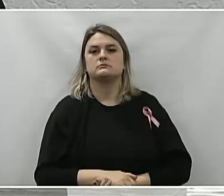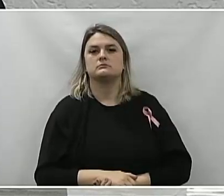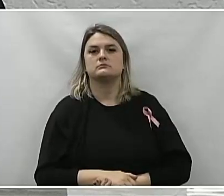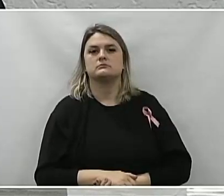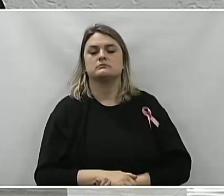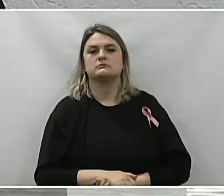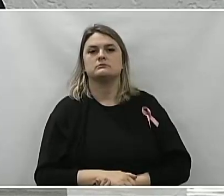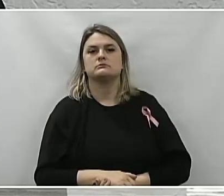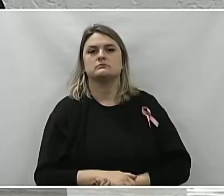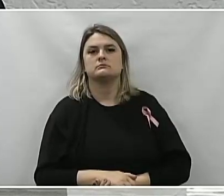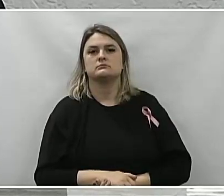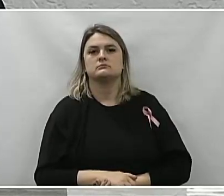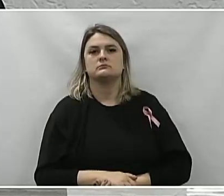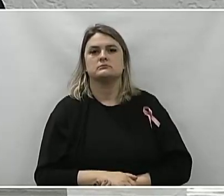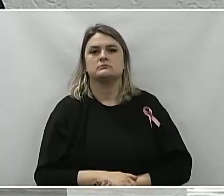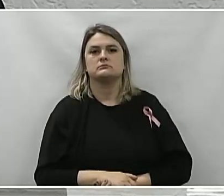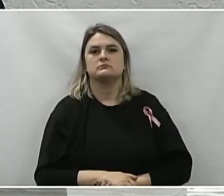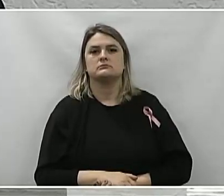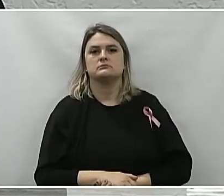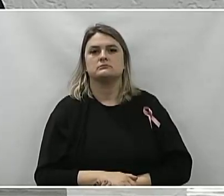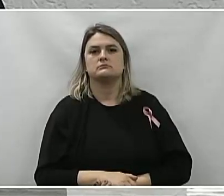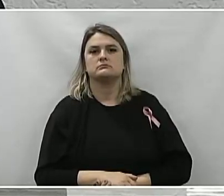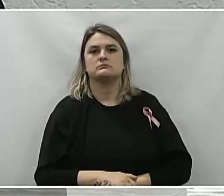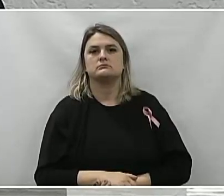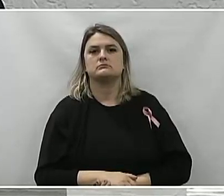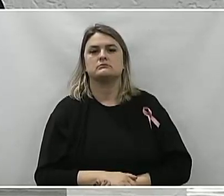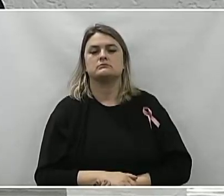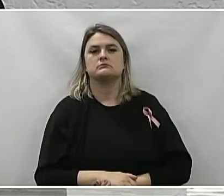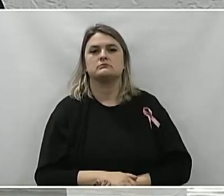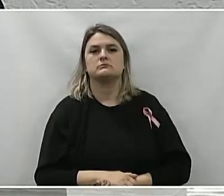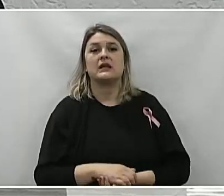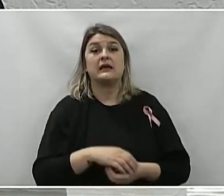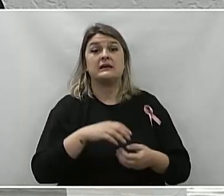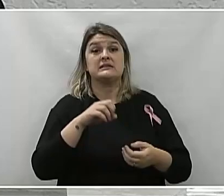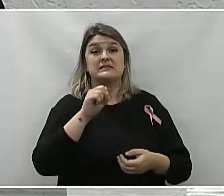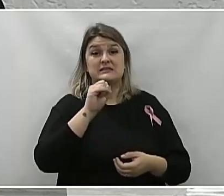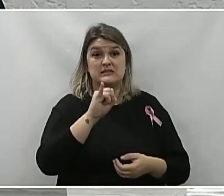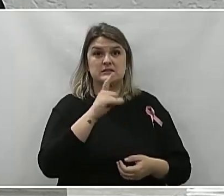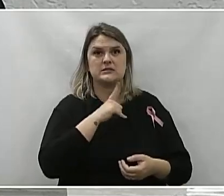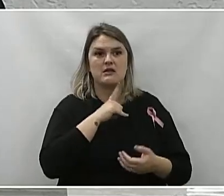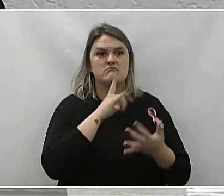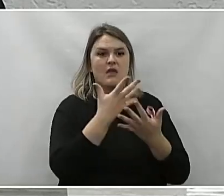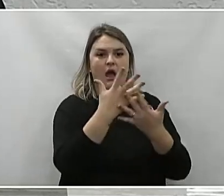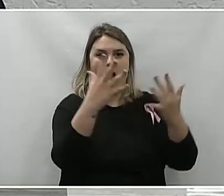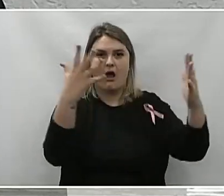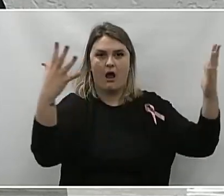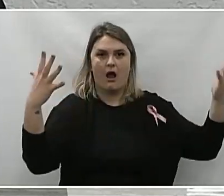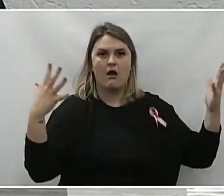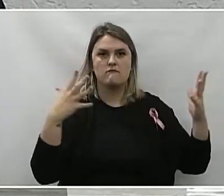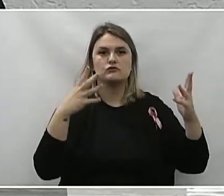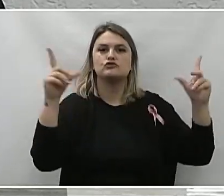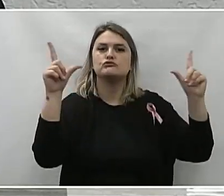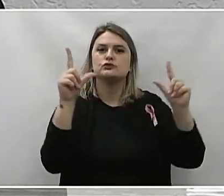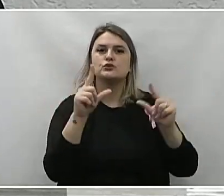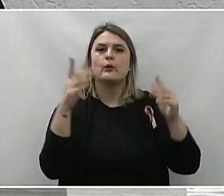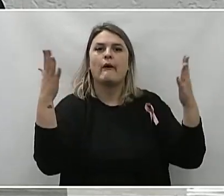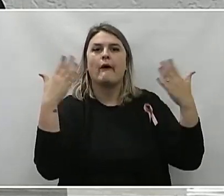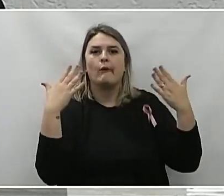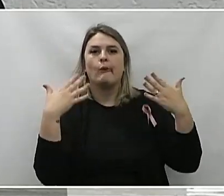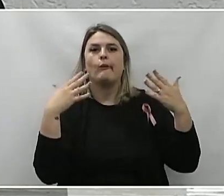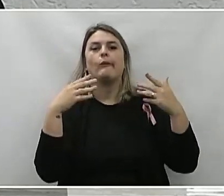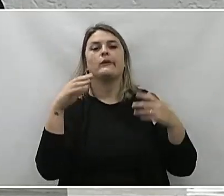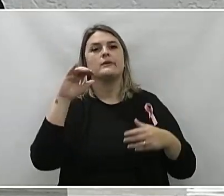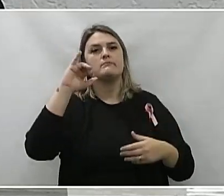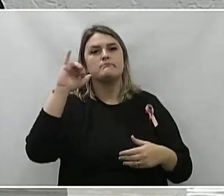mitigar as ilhas de calor proporcionar espaços de convívio social